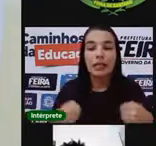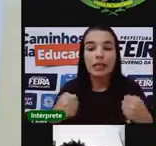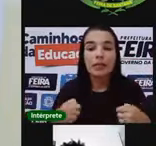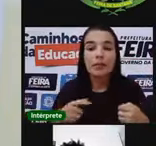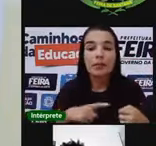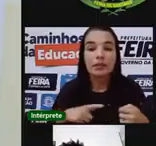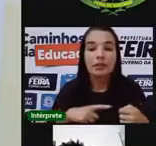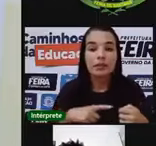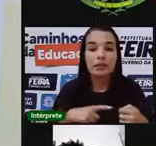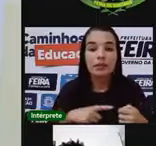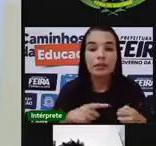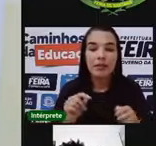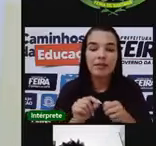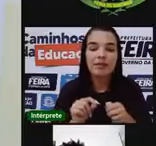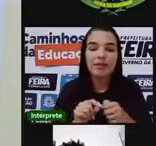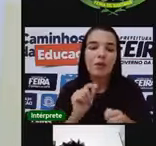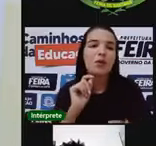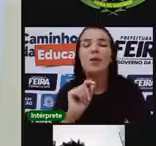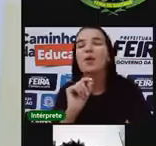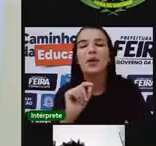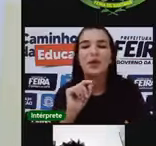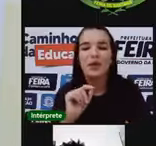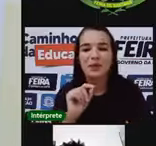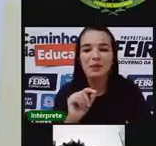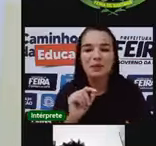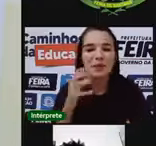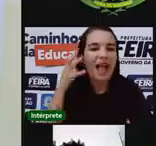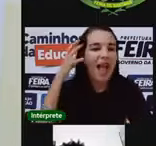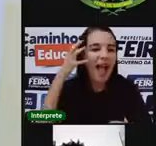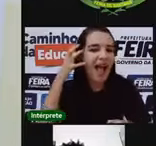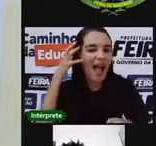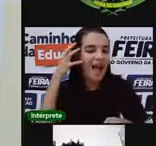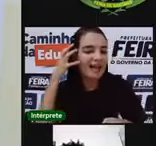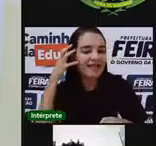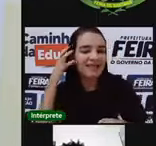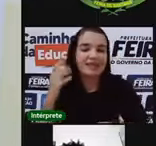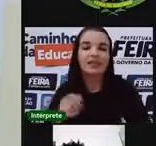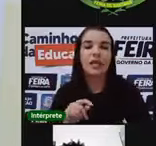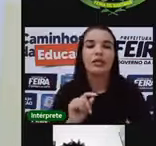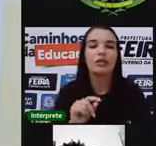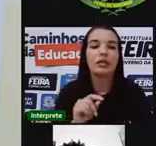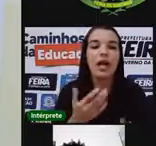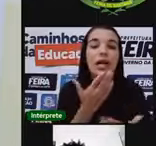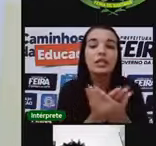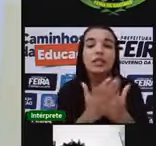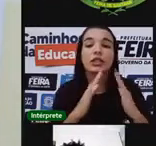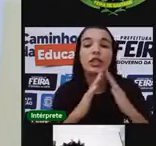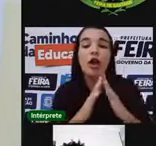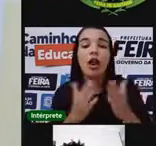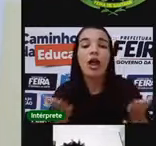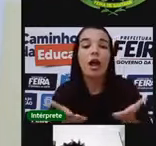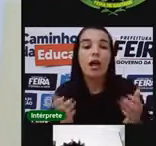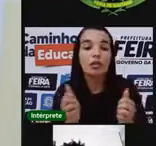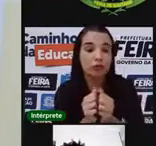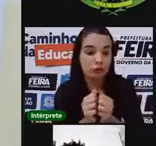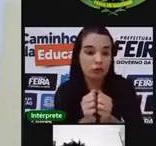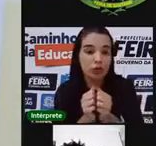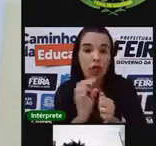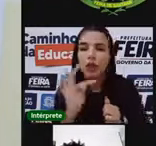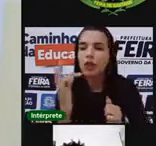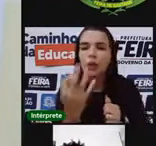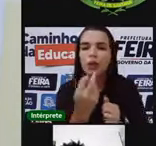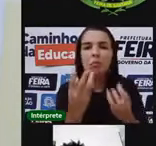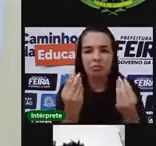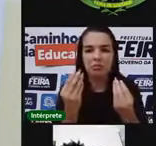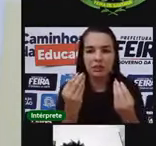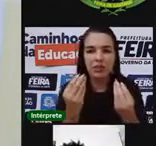aquele momento rádio, sabe, que a gente vai lembrar quem são as escolas que estão conosco aqui. São todas, várias, mas a